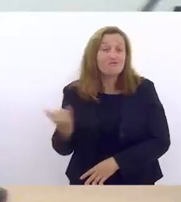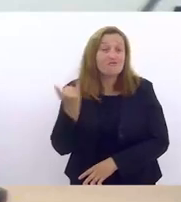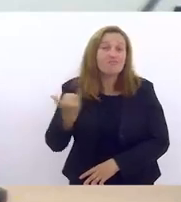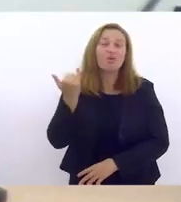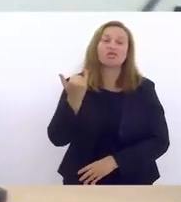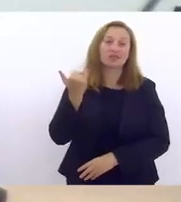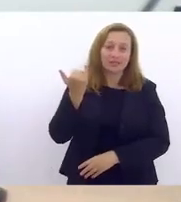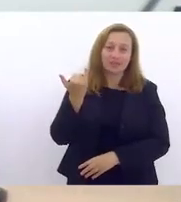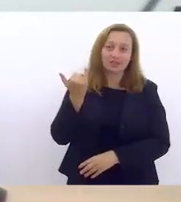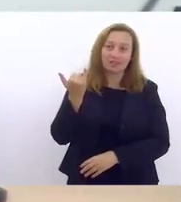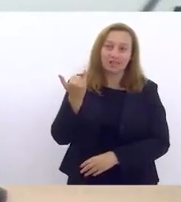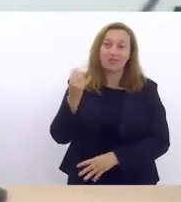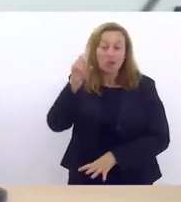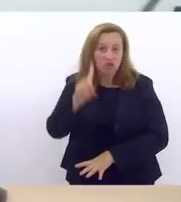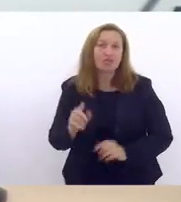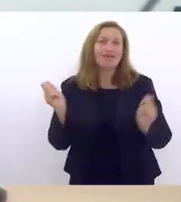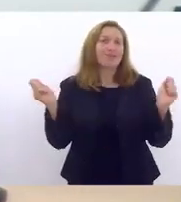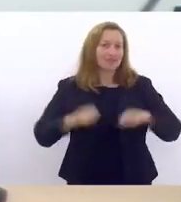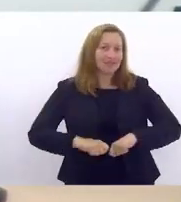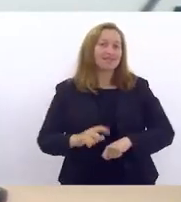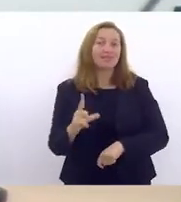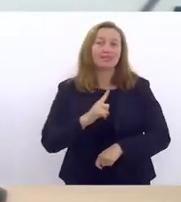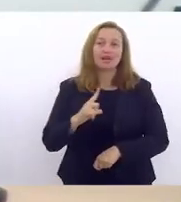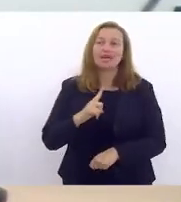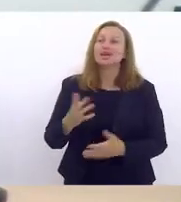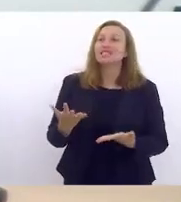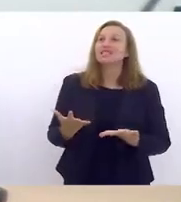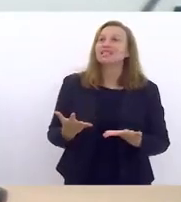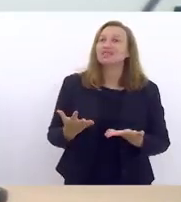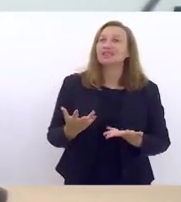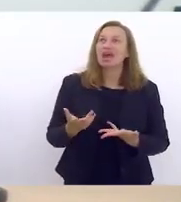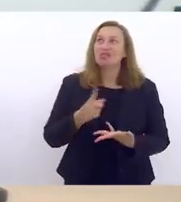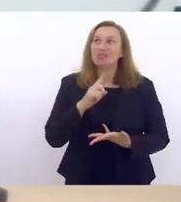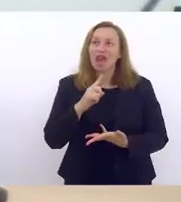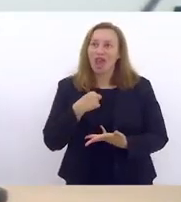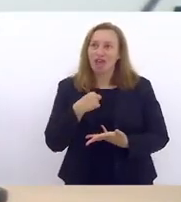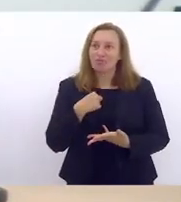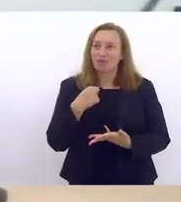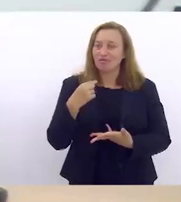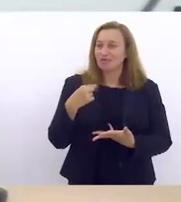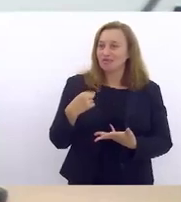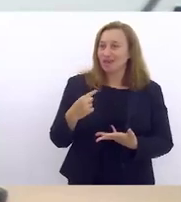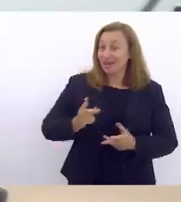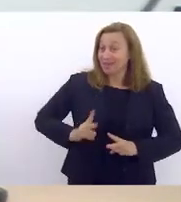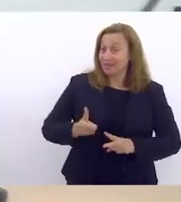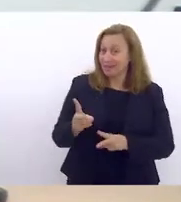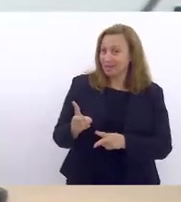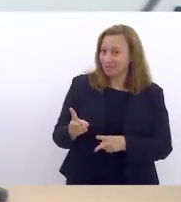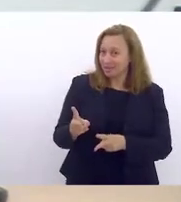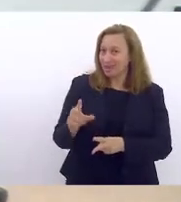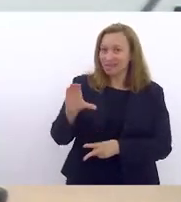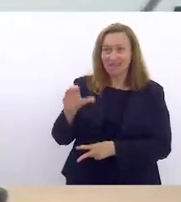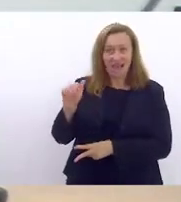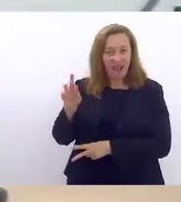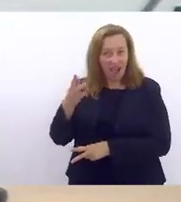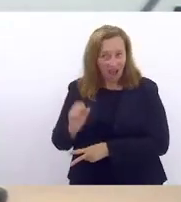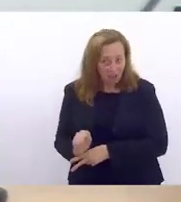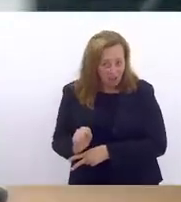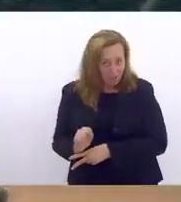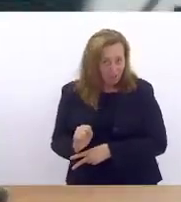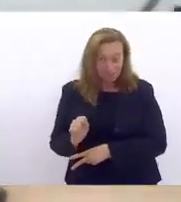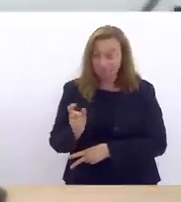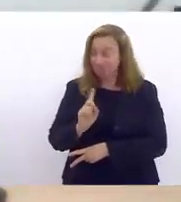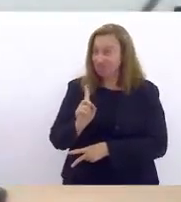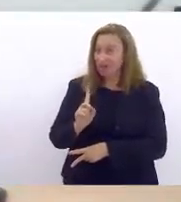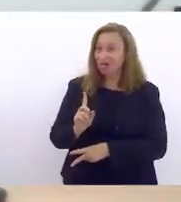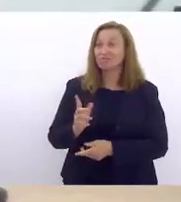uma diretoria capaz, né? E eu não vou ficar aqui nesse cargo, né, para sempre, eu estou nele, eu não sou ele, não sou